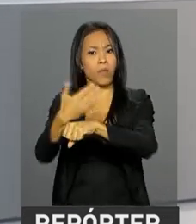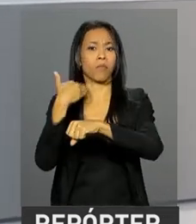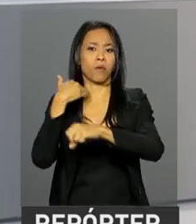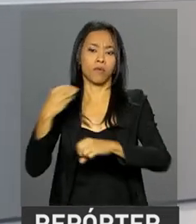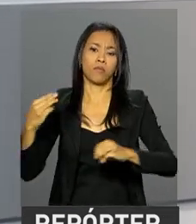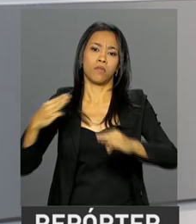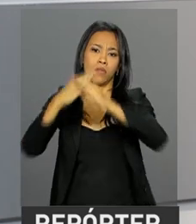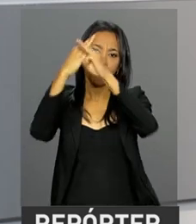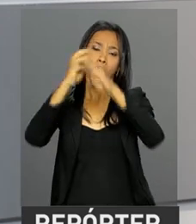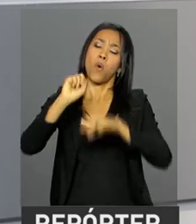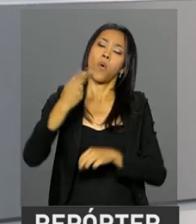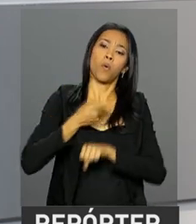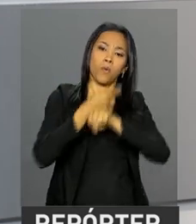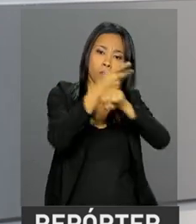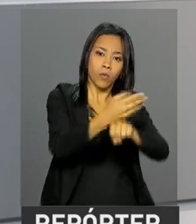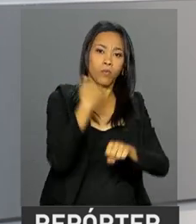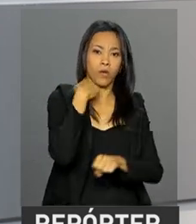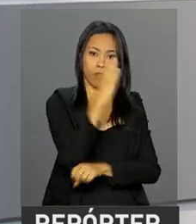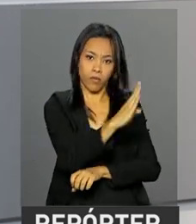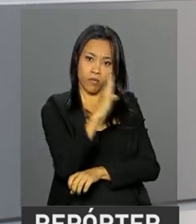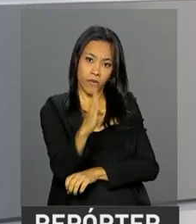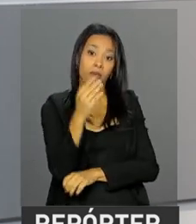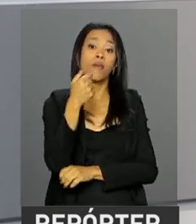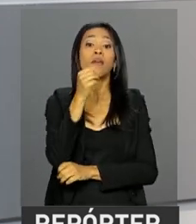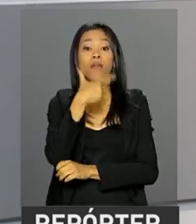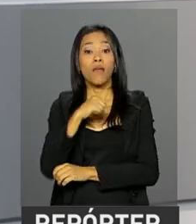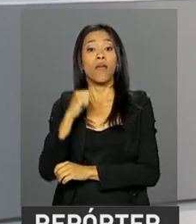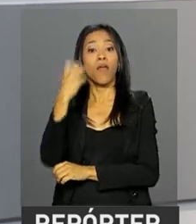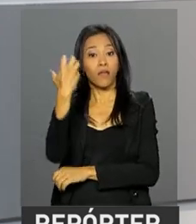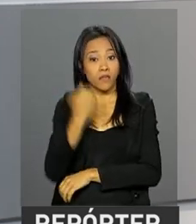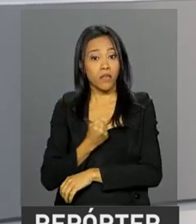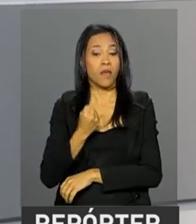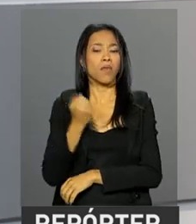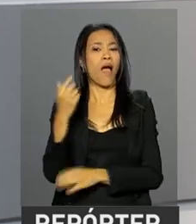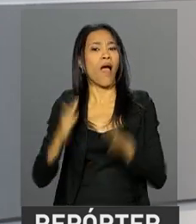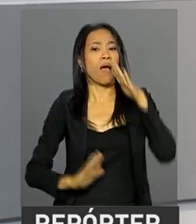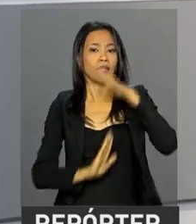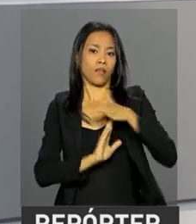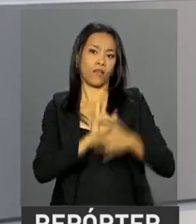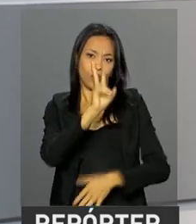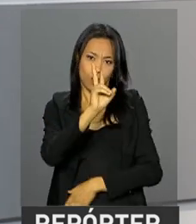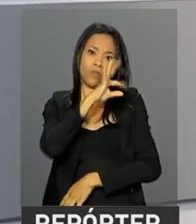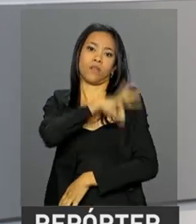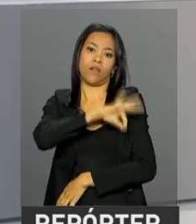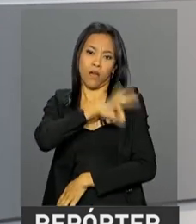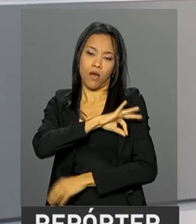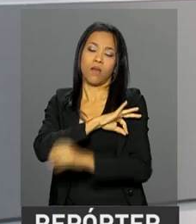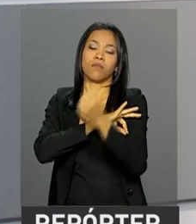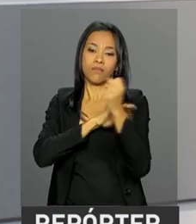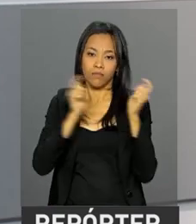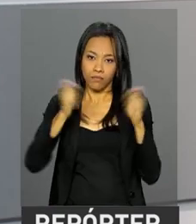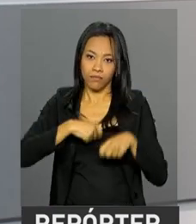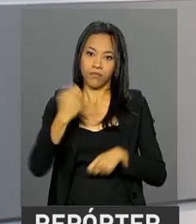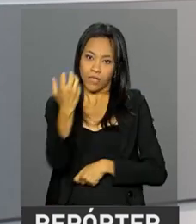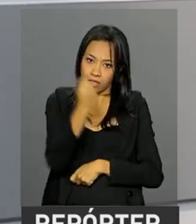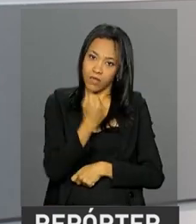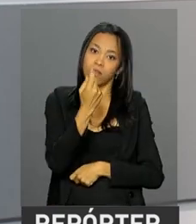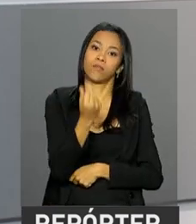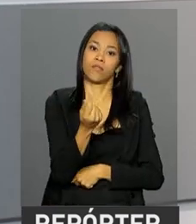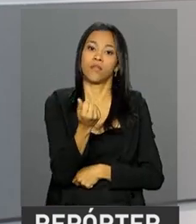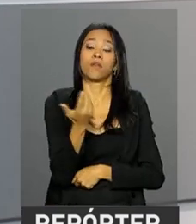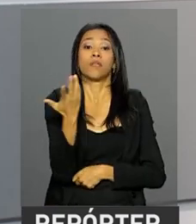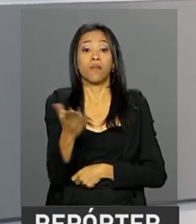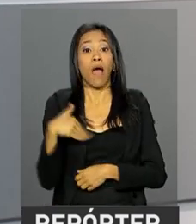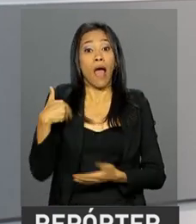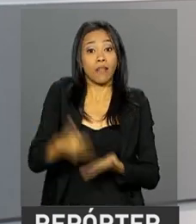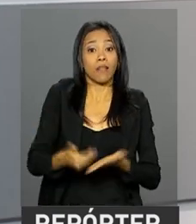Caixa e do Banco do Brasil pelos trabalhadores que recebem em média até dois salários mínimos de remuneração mensal